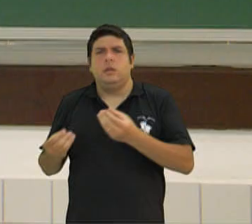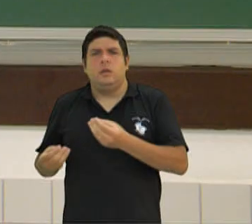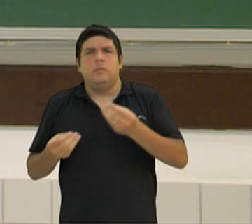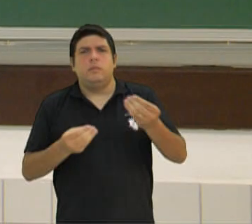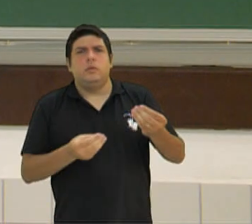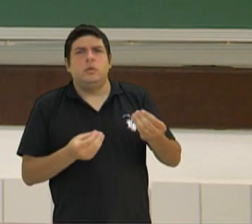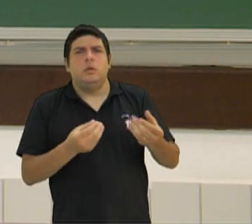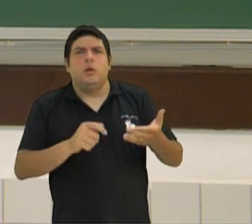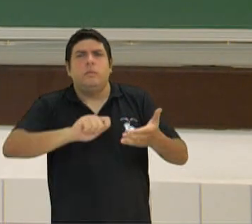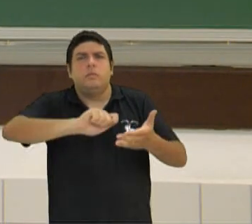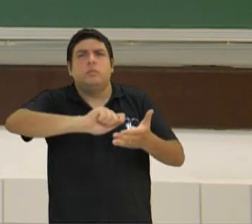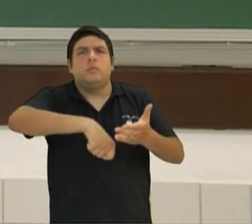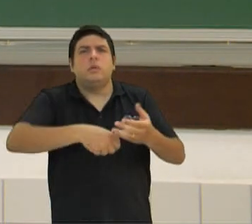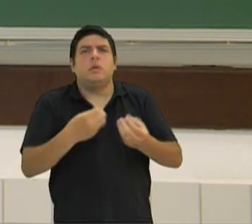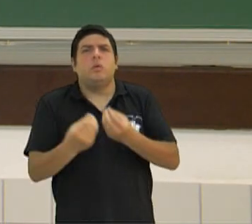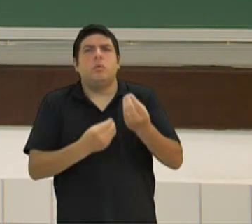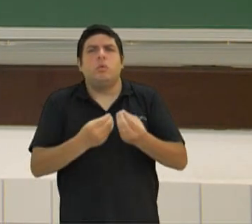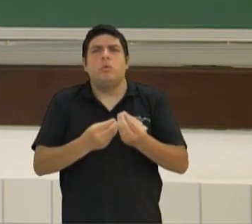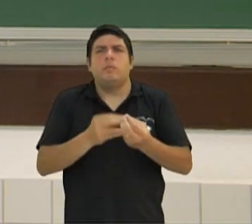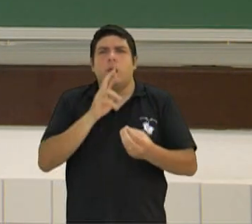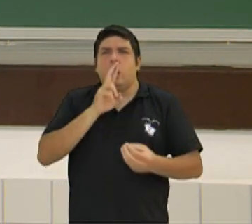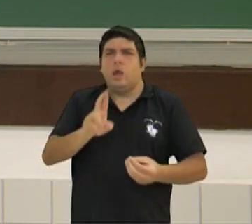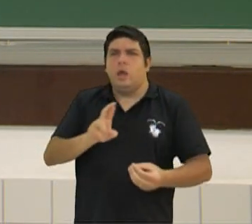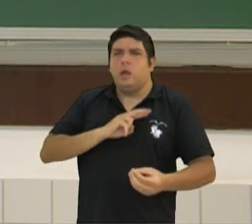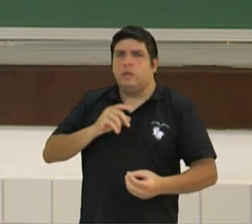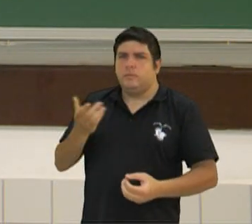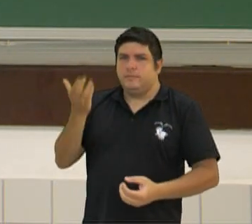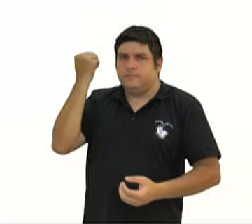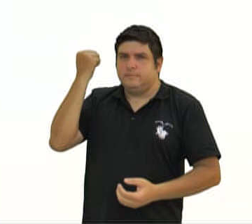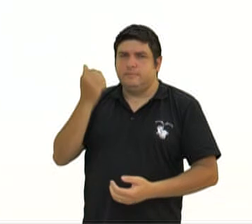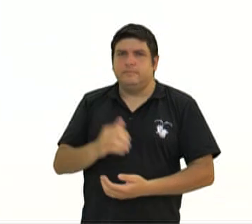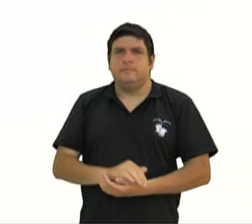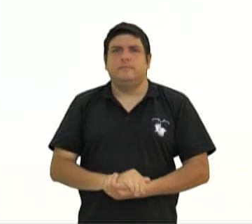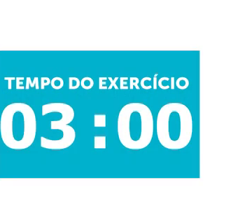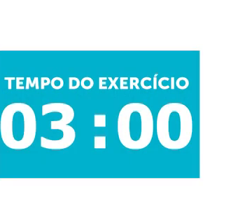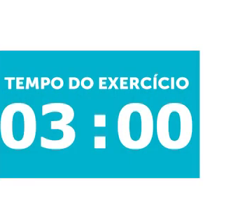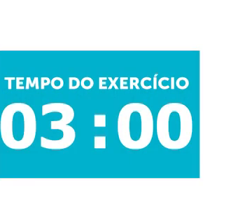estava assinado? Respondam aí em inglês. Bora lá.